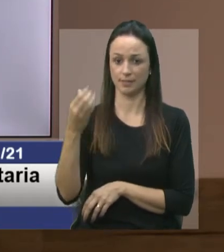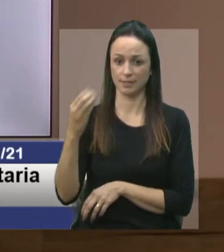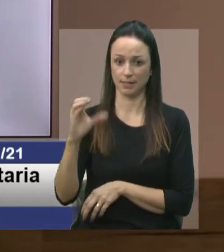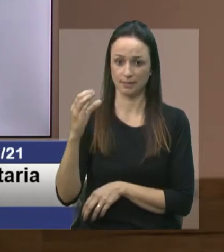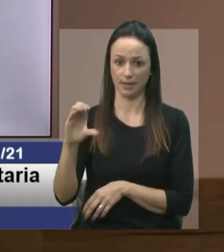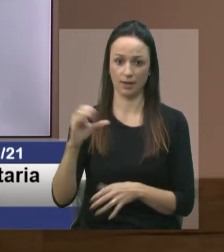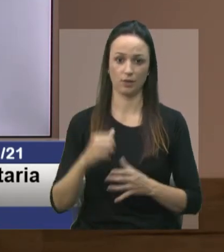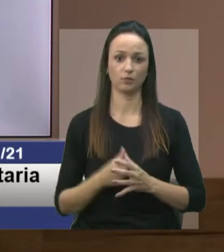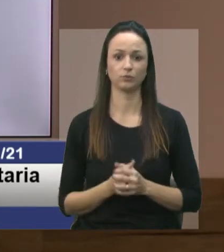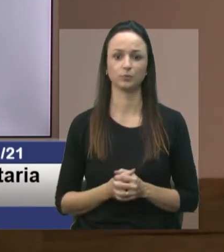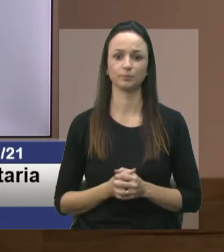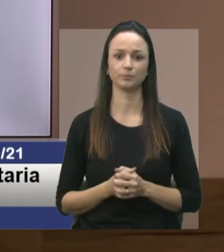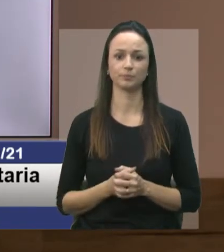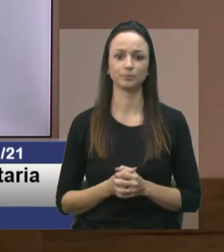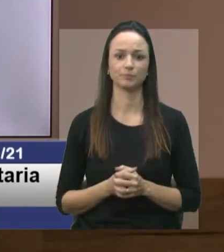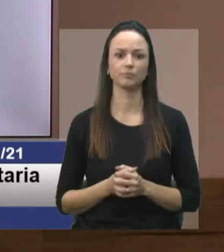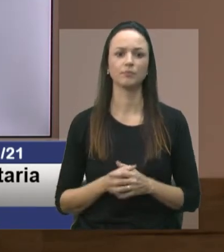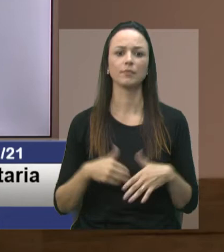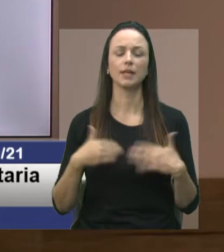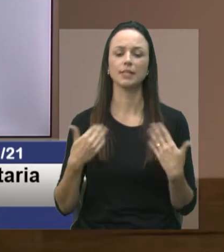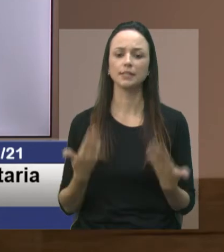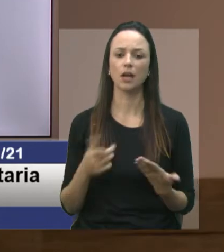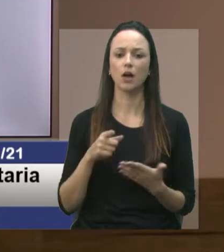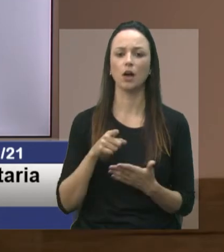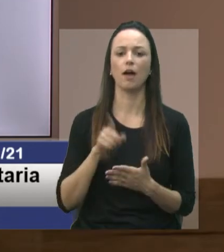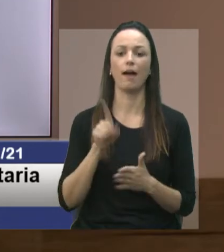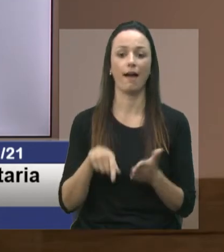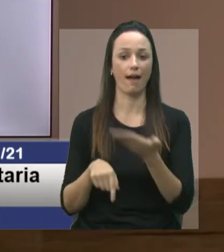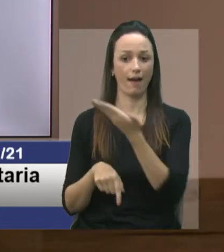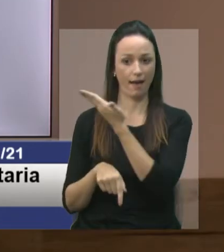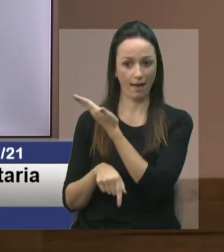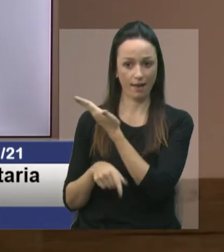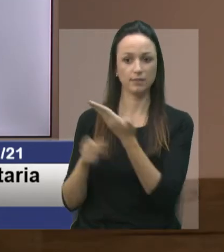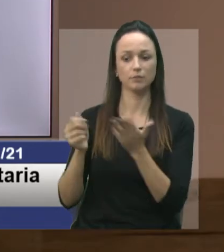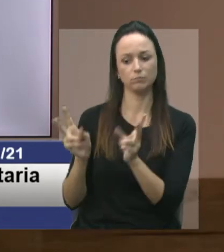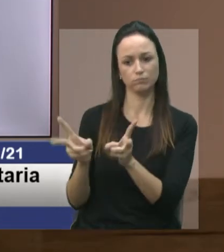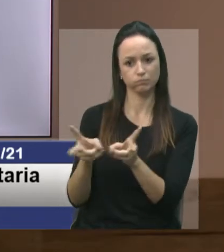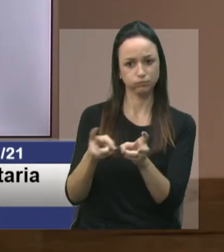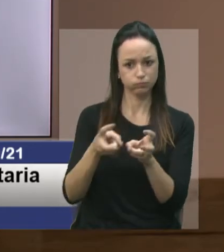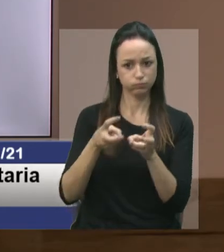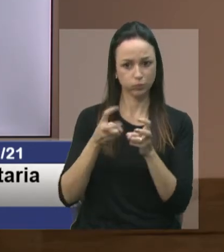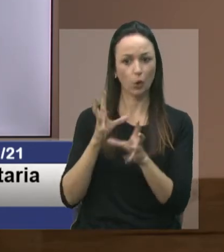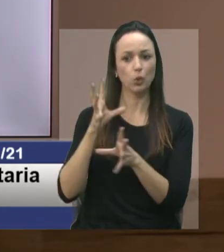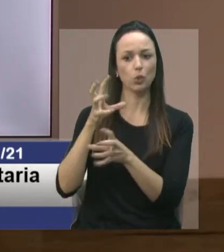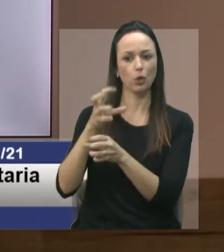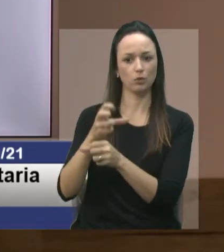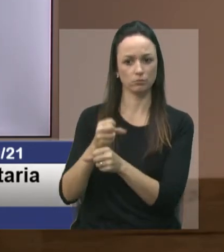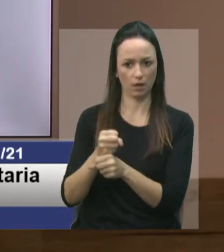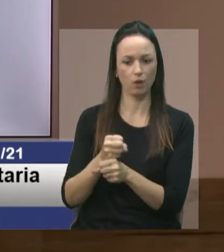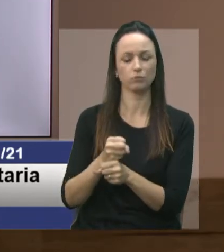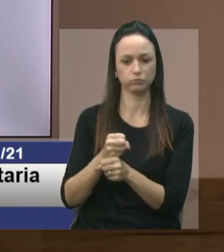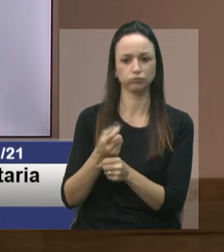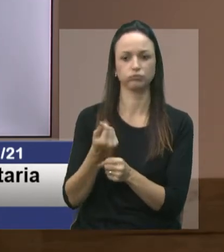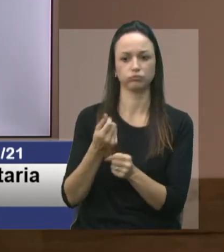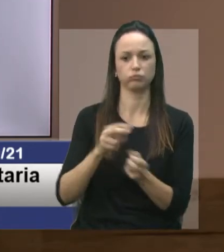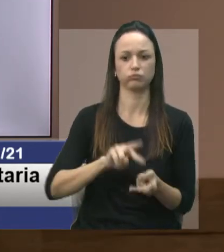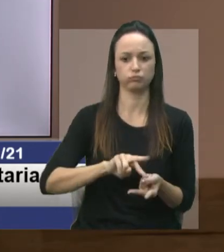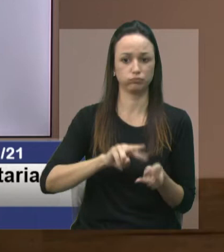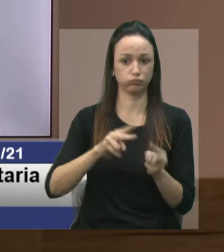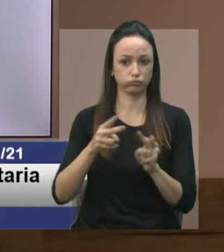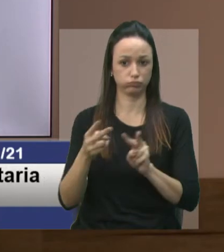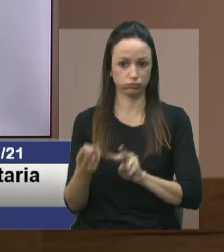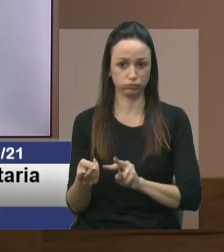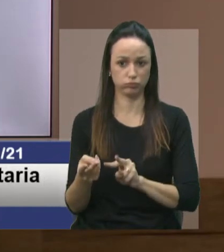R$ 1.880.813,66. Então, essas são as receitas arrecadadas, o total das receitas correntes,